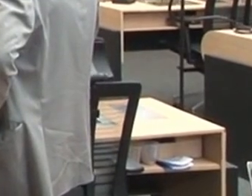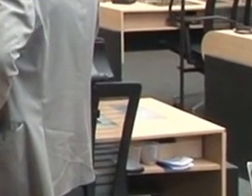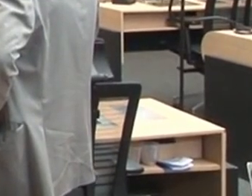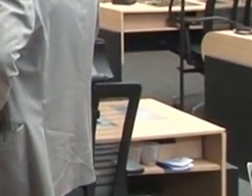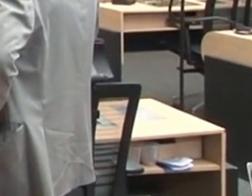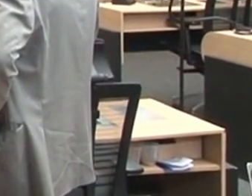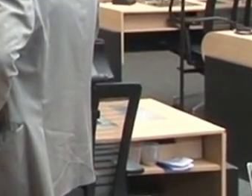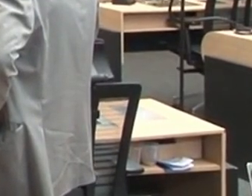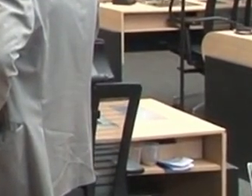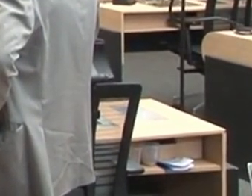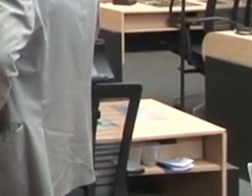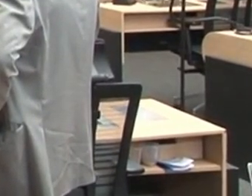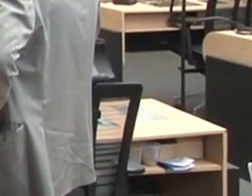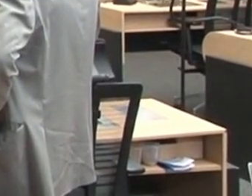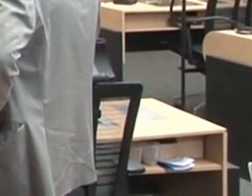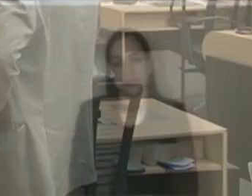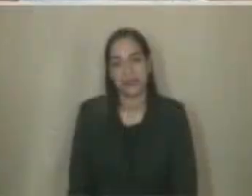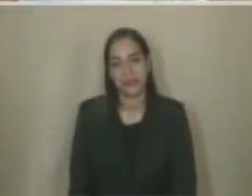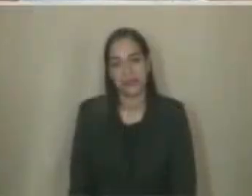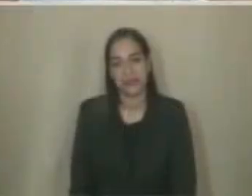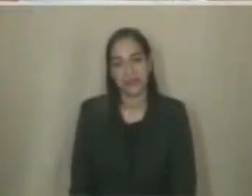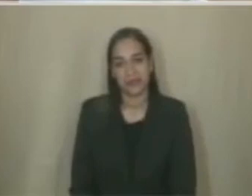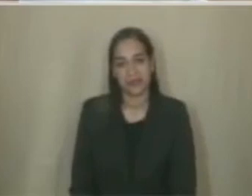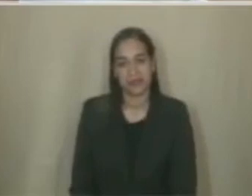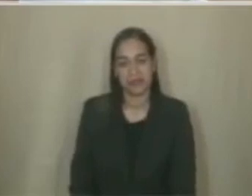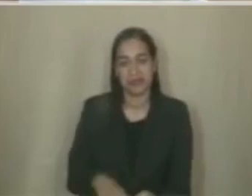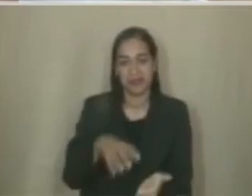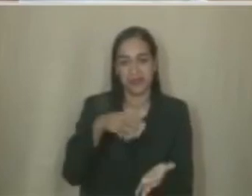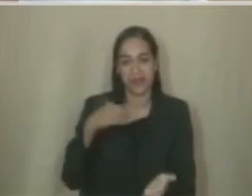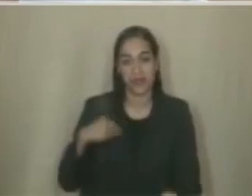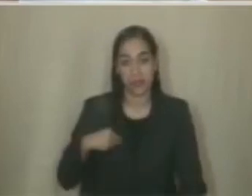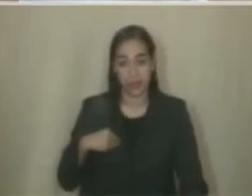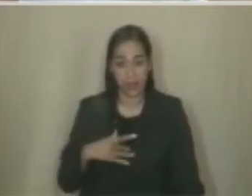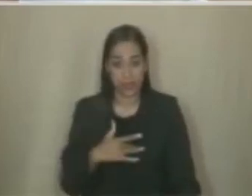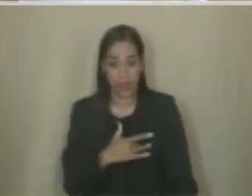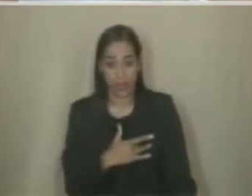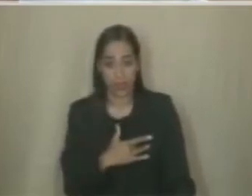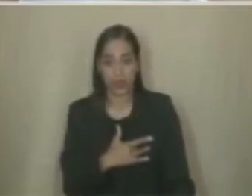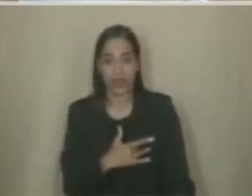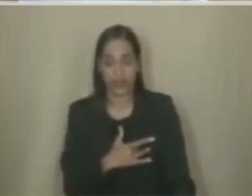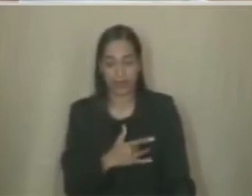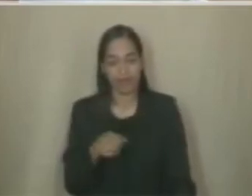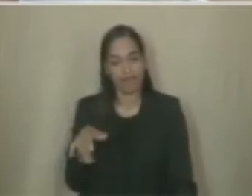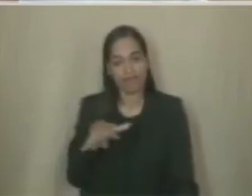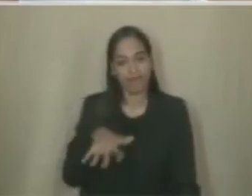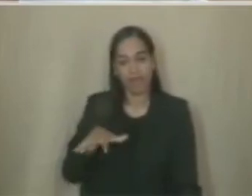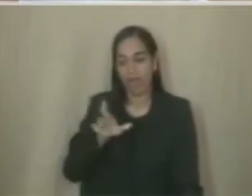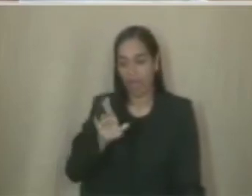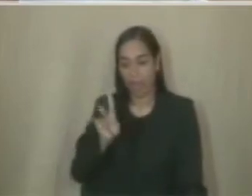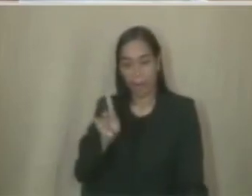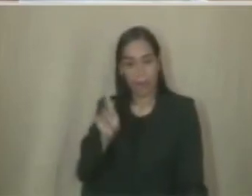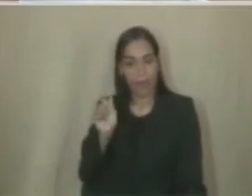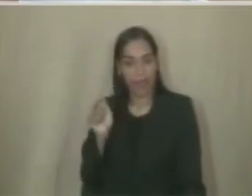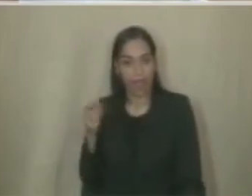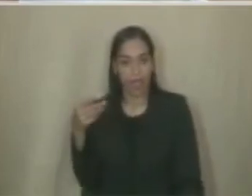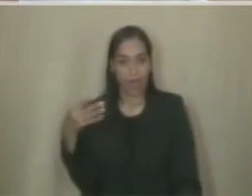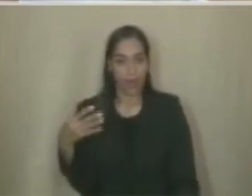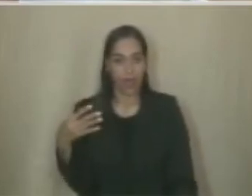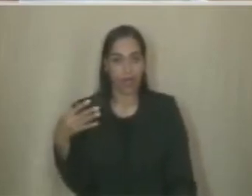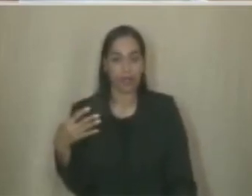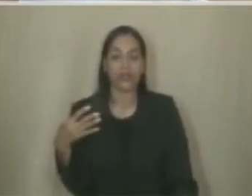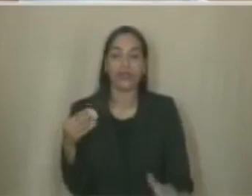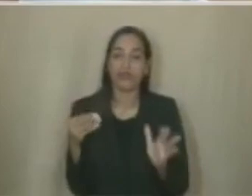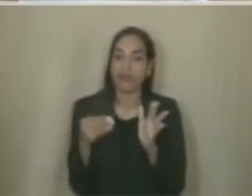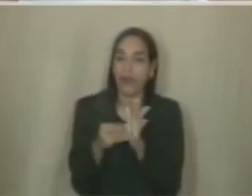região político administrativa da cidade os postos de saúde da rpa 4 com a